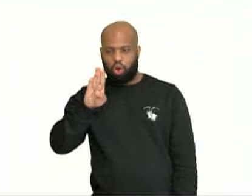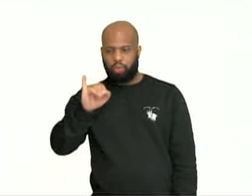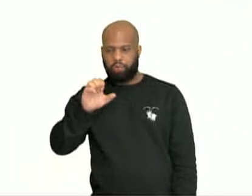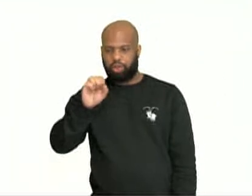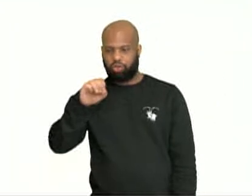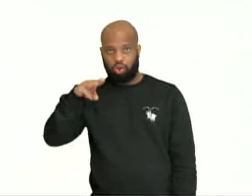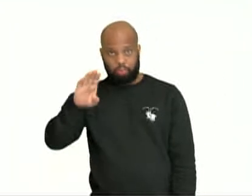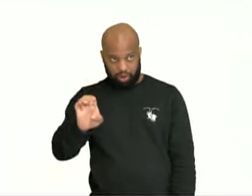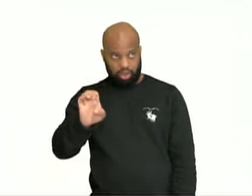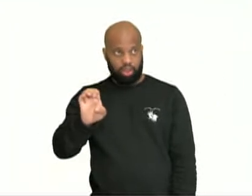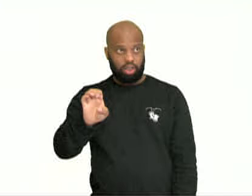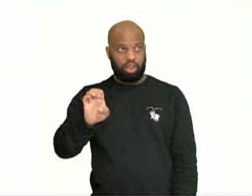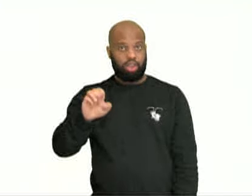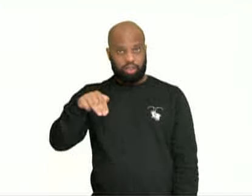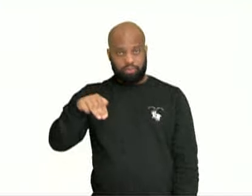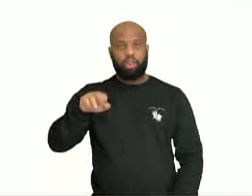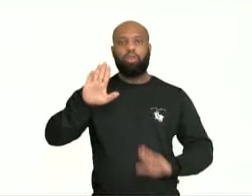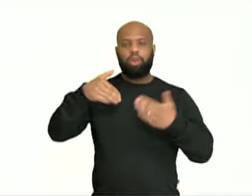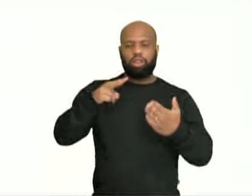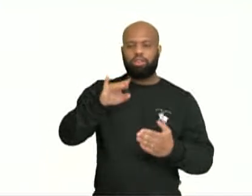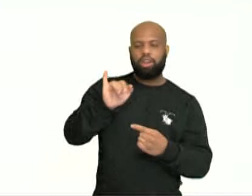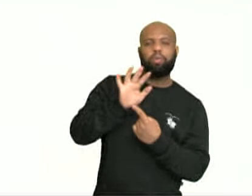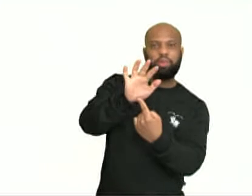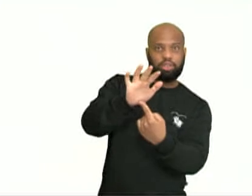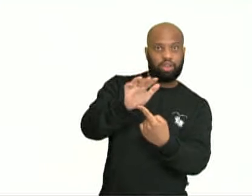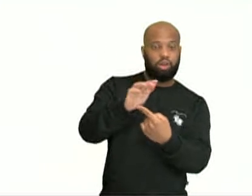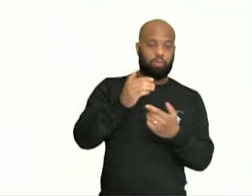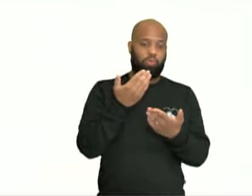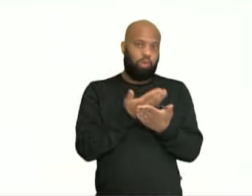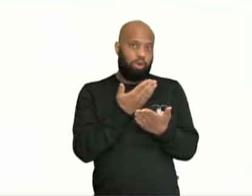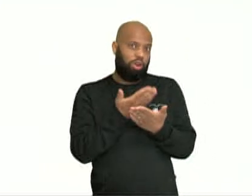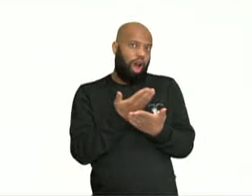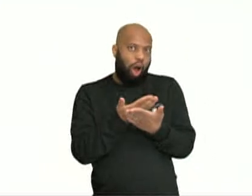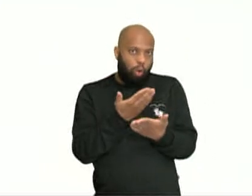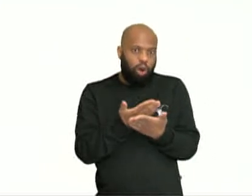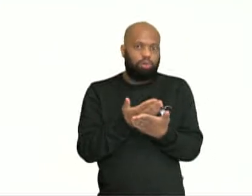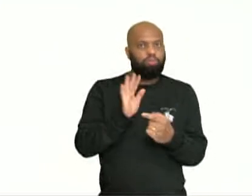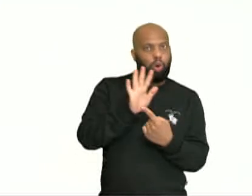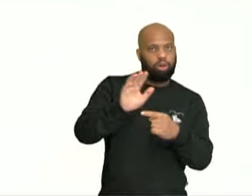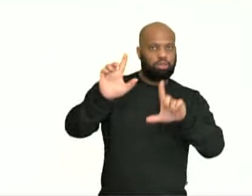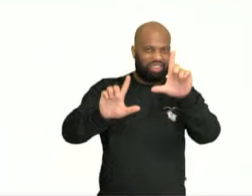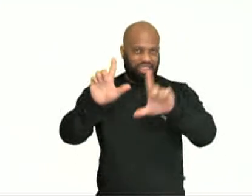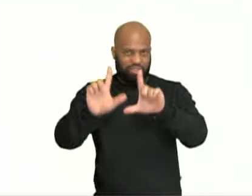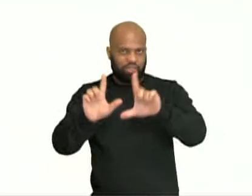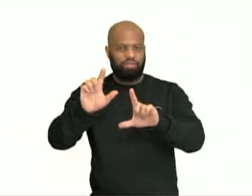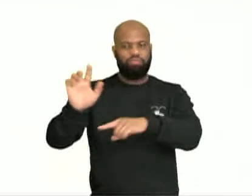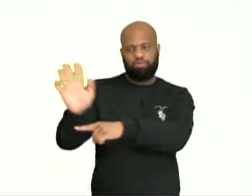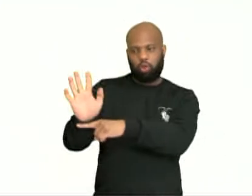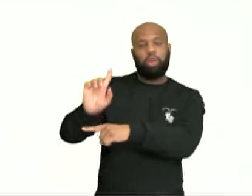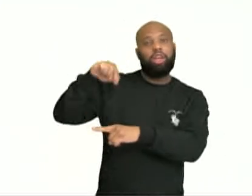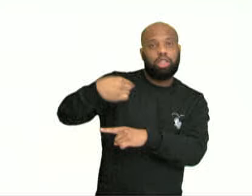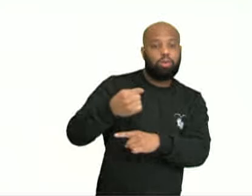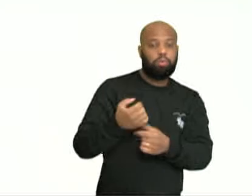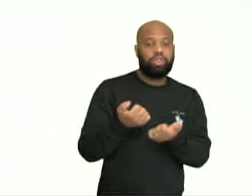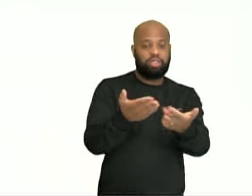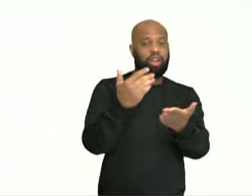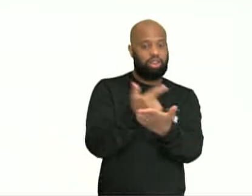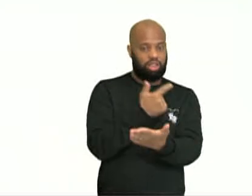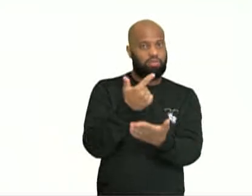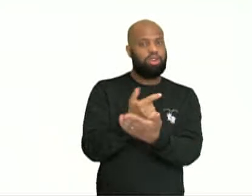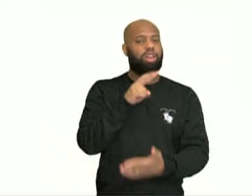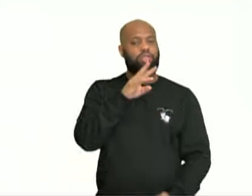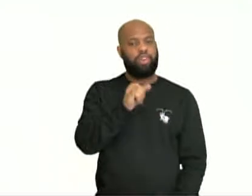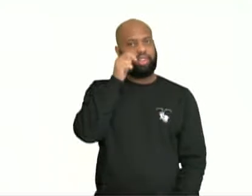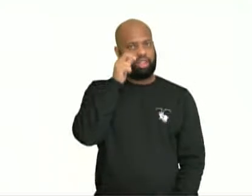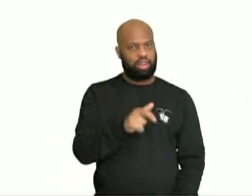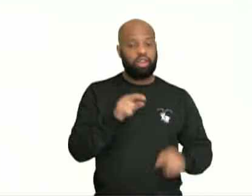exibir para os alunos e depois facilitar o acesso ao livro, eu duvido que eles não se interessem. Mas é preciso lembrar de